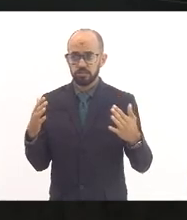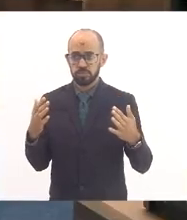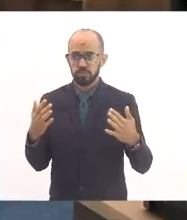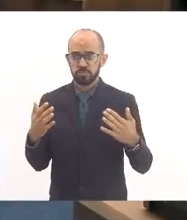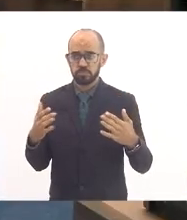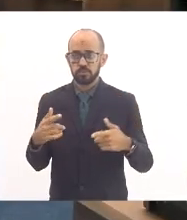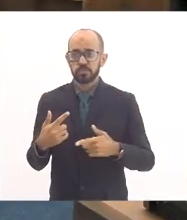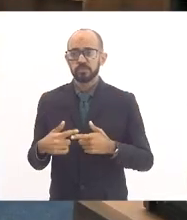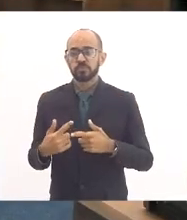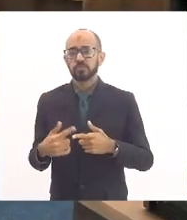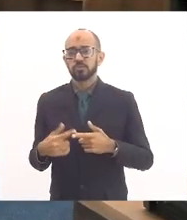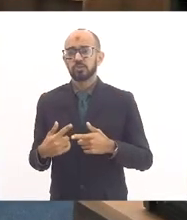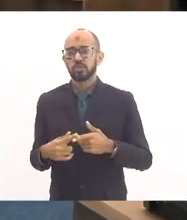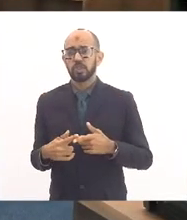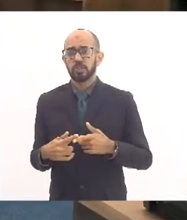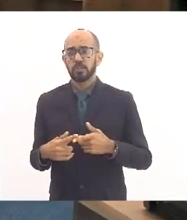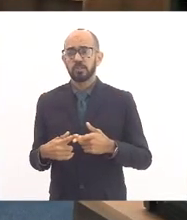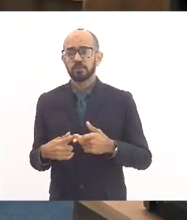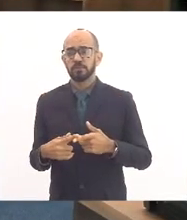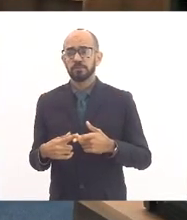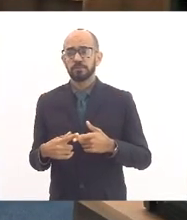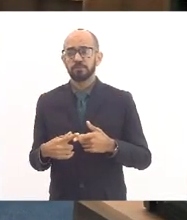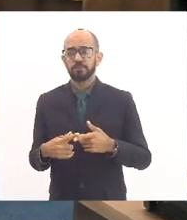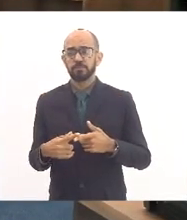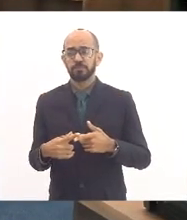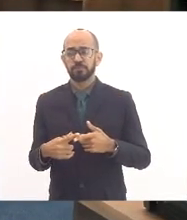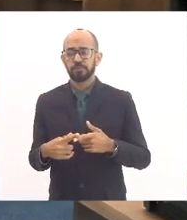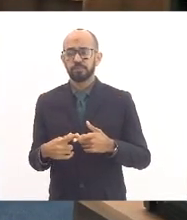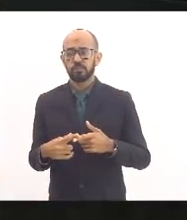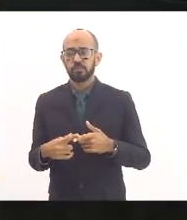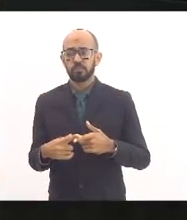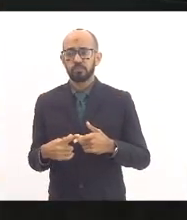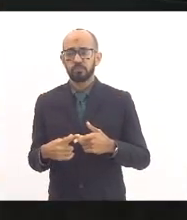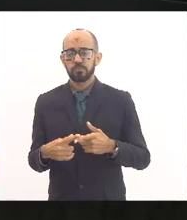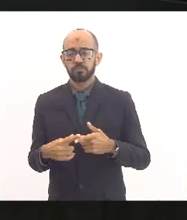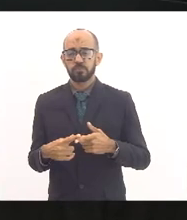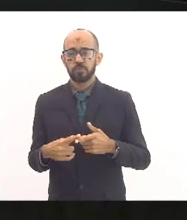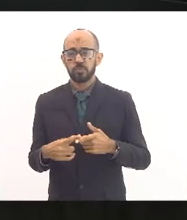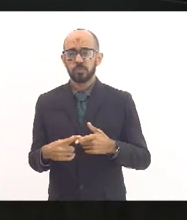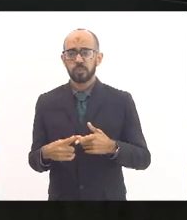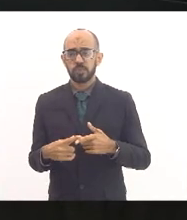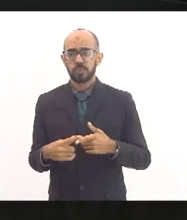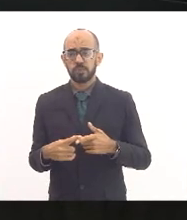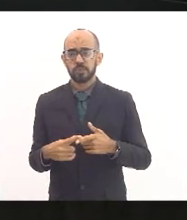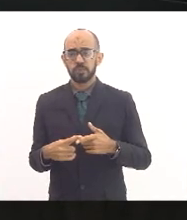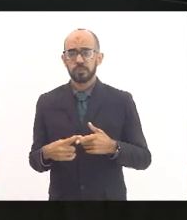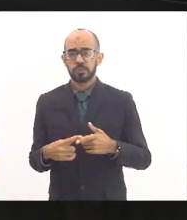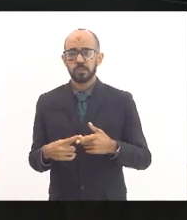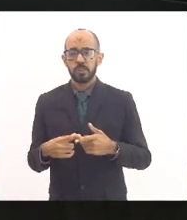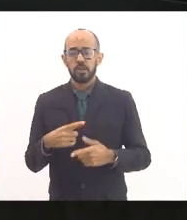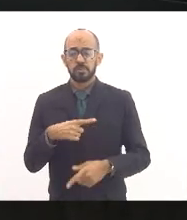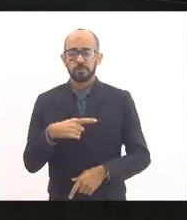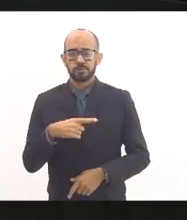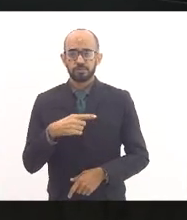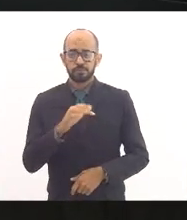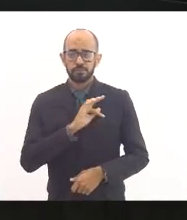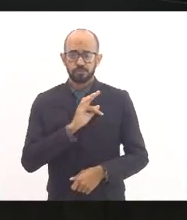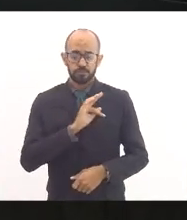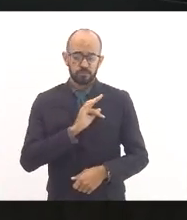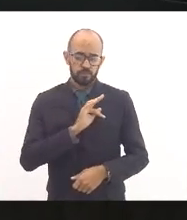é porque além de nós termos policiais